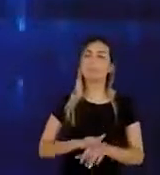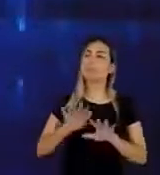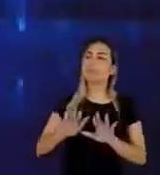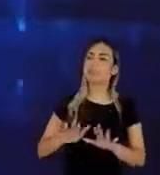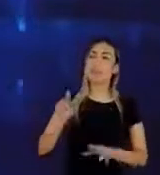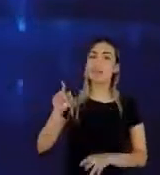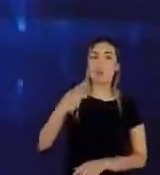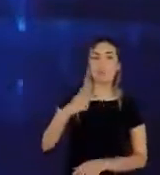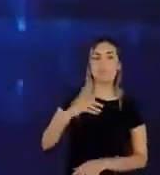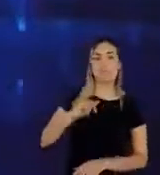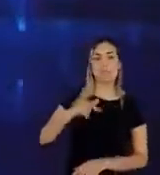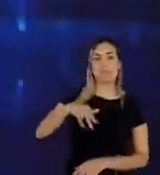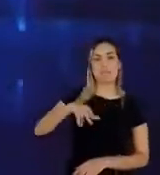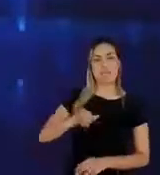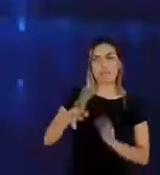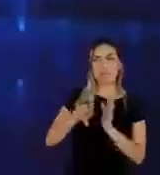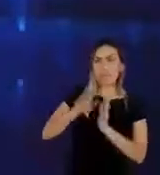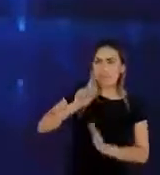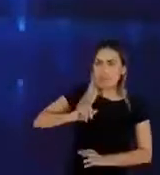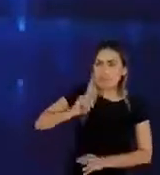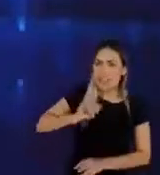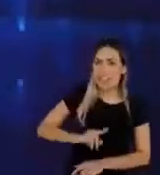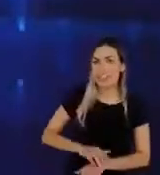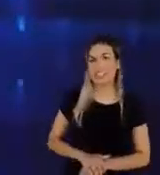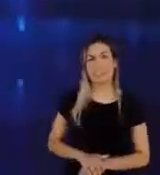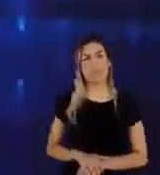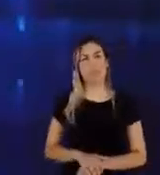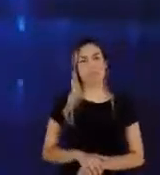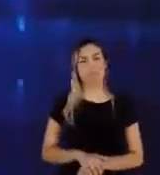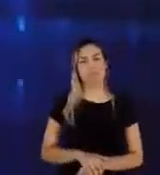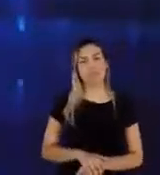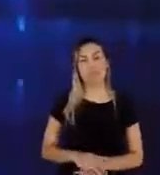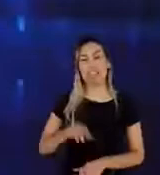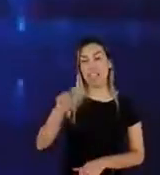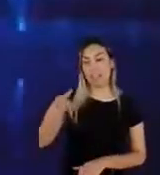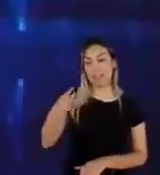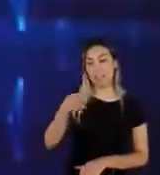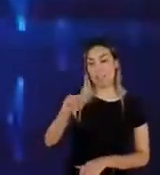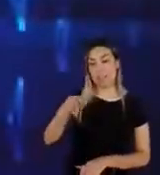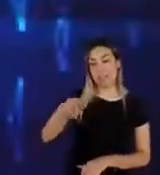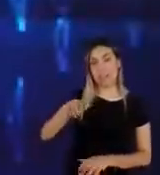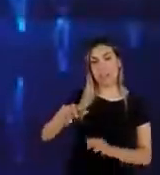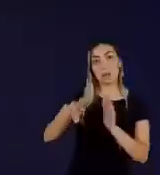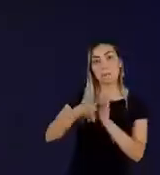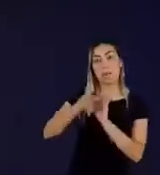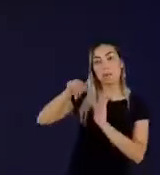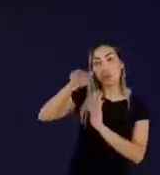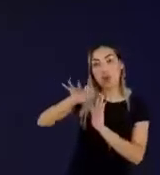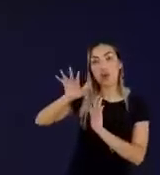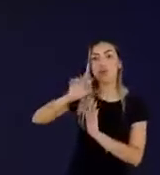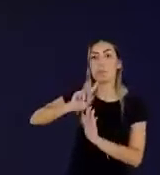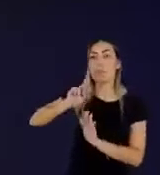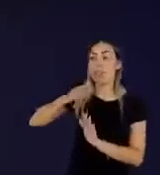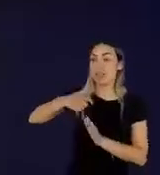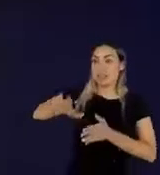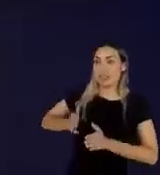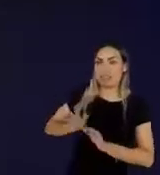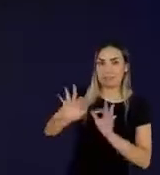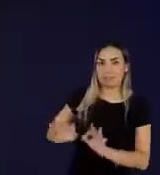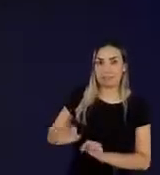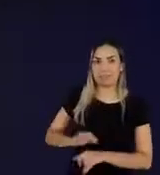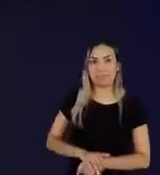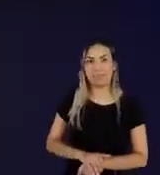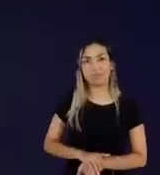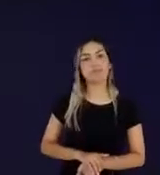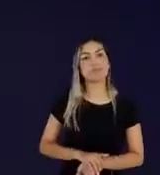Pequi é de Minas Gerais. Então, esse nome veio lá do norte de Minas Gerais, da onde eu nasci. Bom, em primeiro